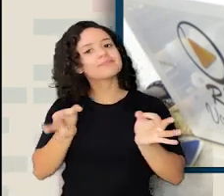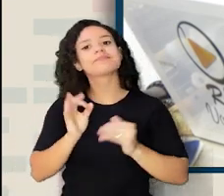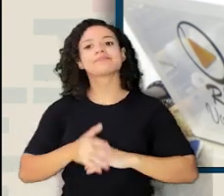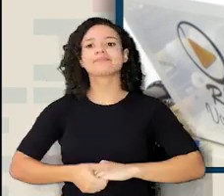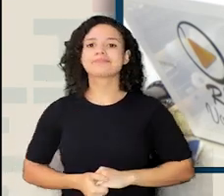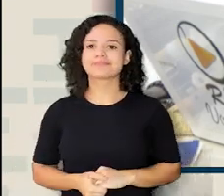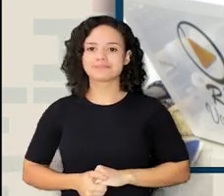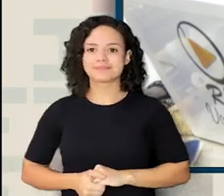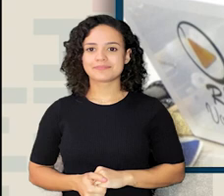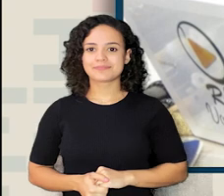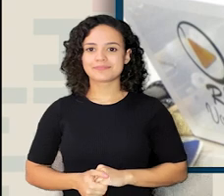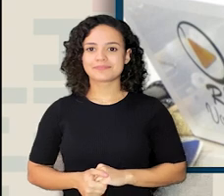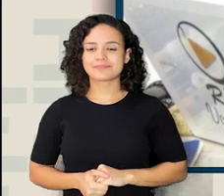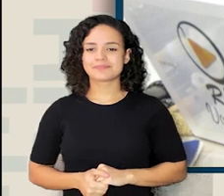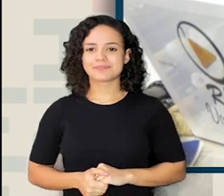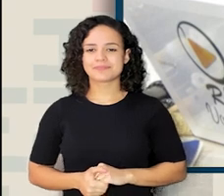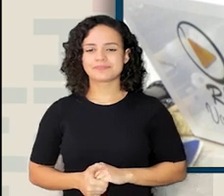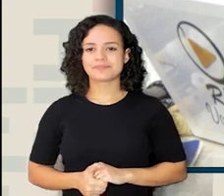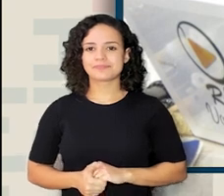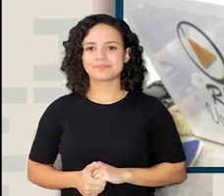Não parece, né? Mas é.